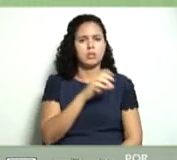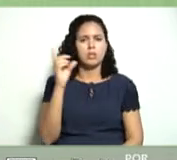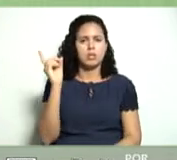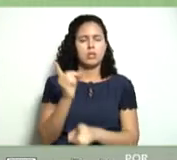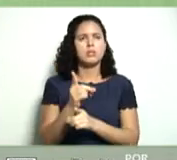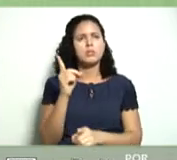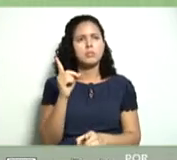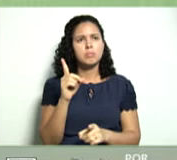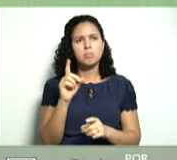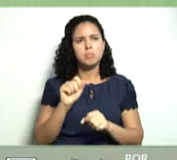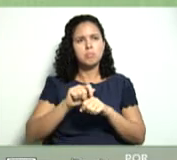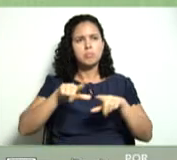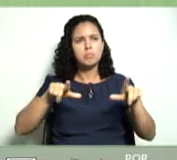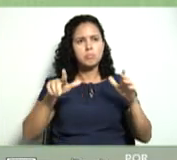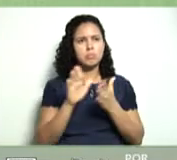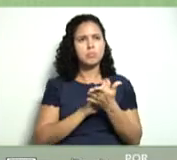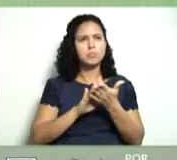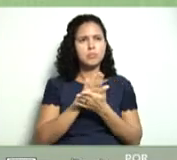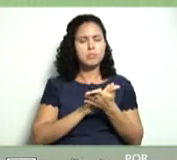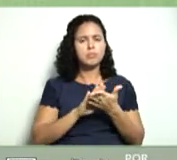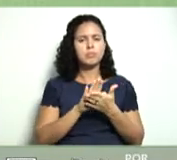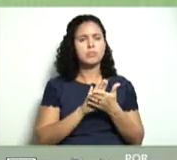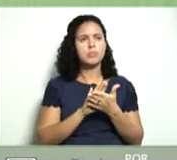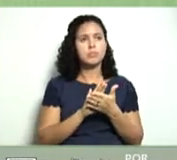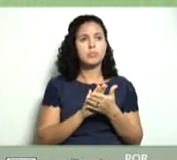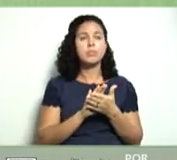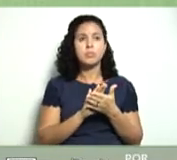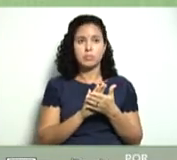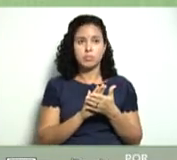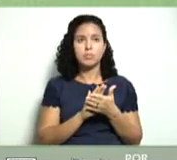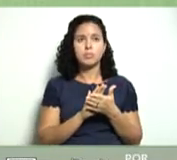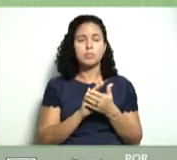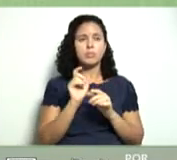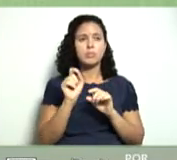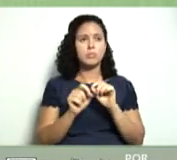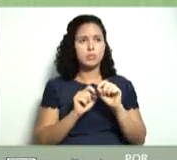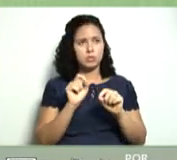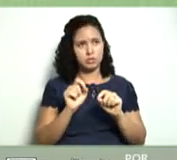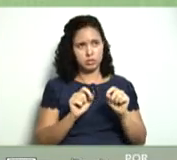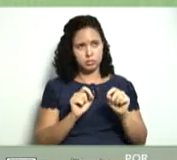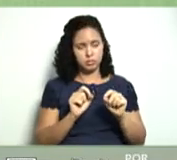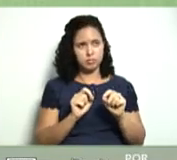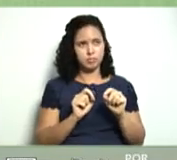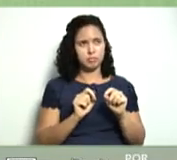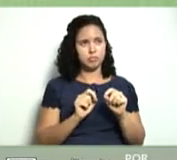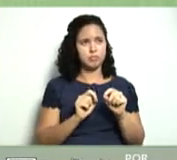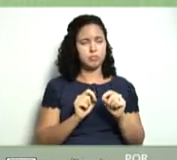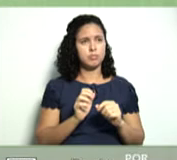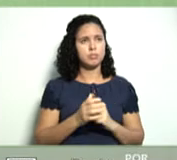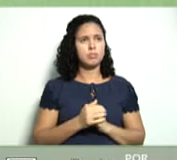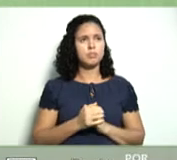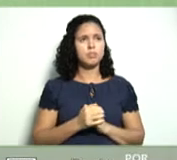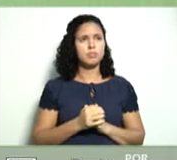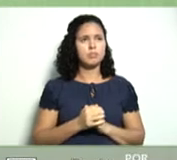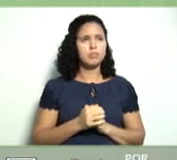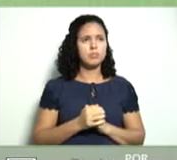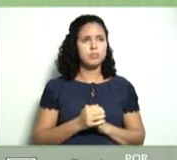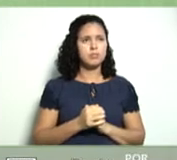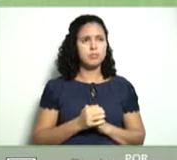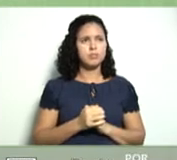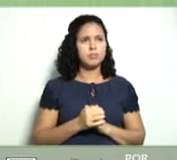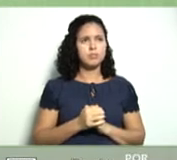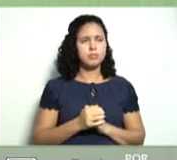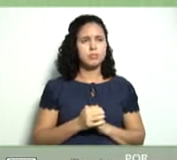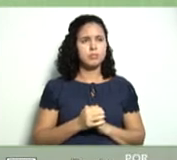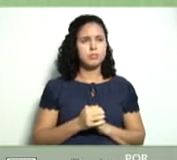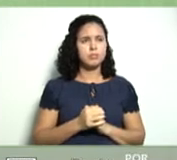ela não aparece e aí vem o mistério é dada às configurações em cima da tecla eo caps i